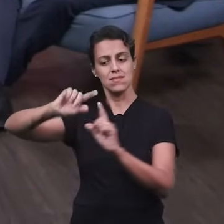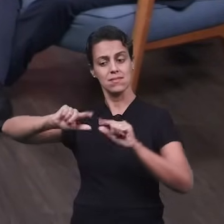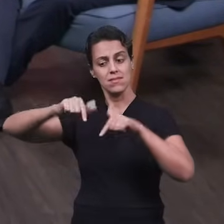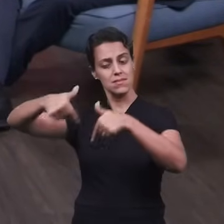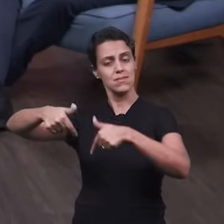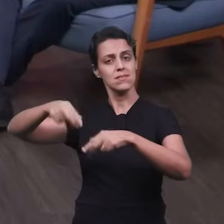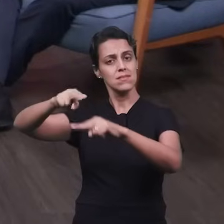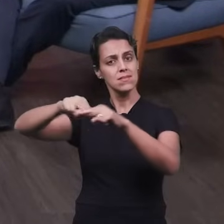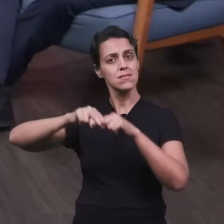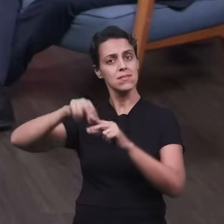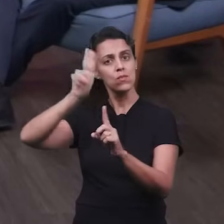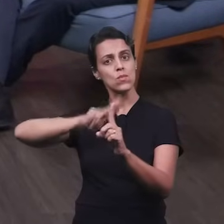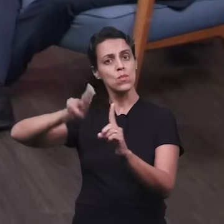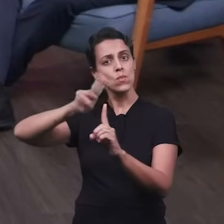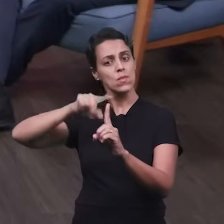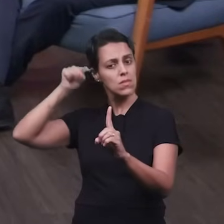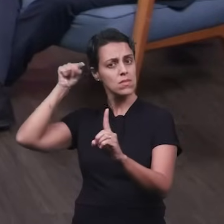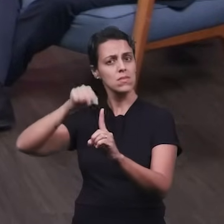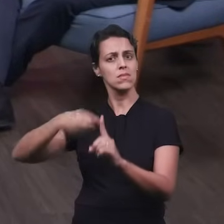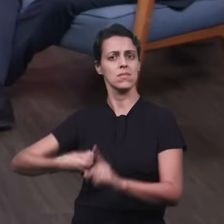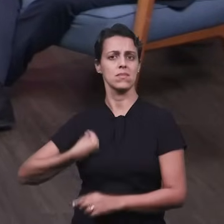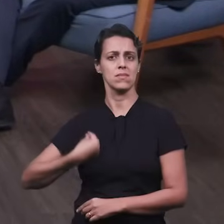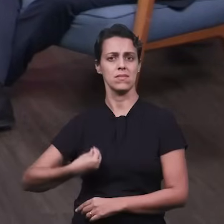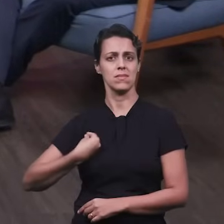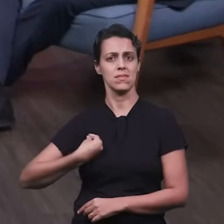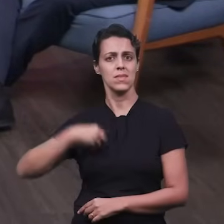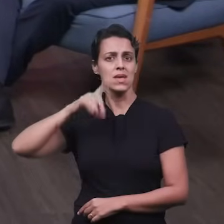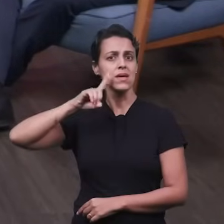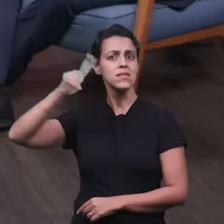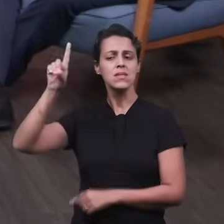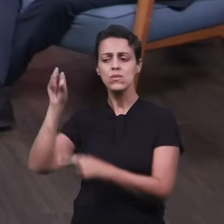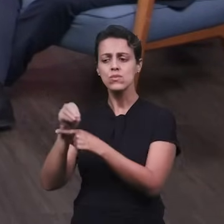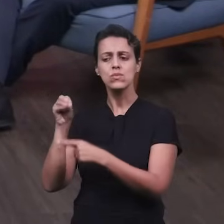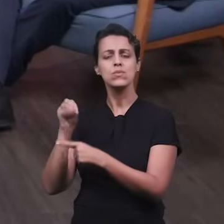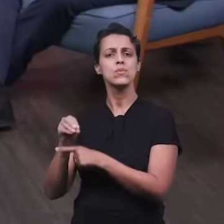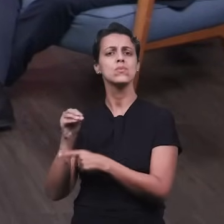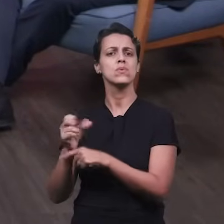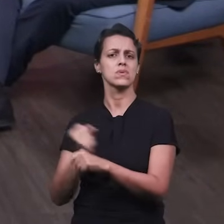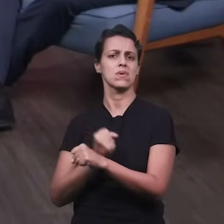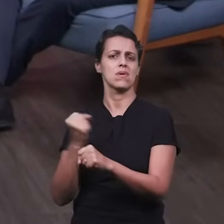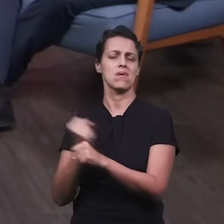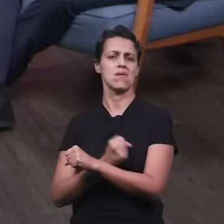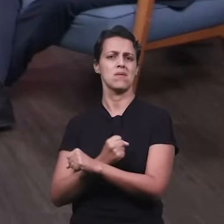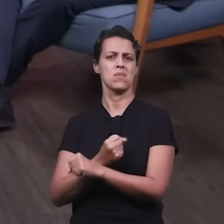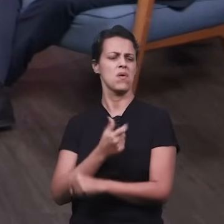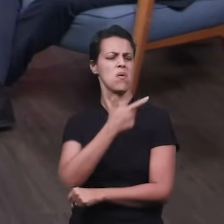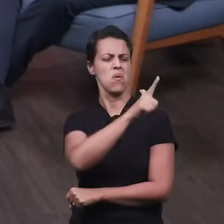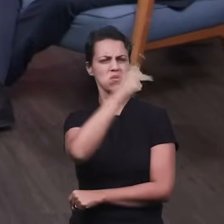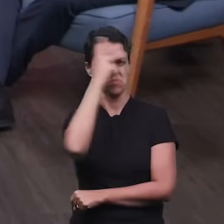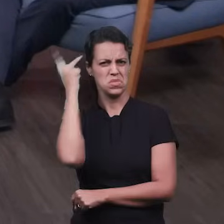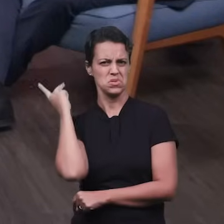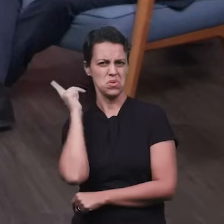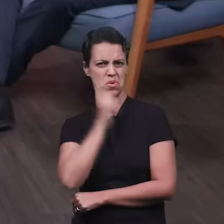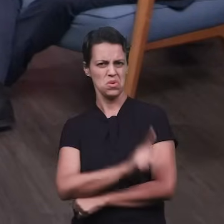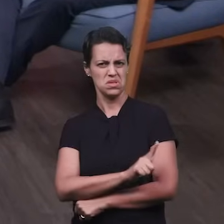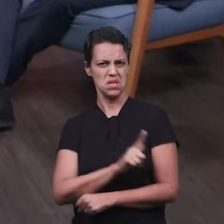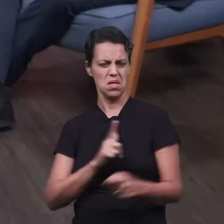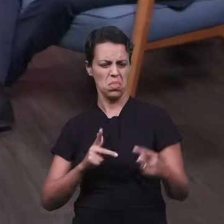Deus zela e vela pela sua obra, pelo seu projeto. Né? Homem nenhum vai conseguir